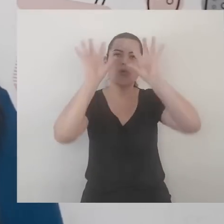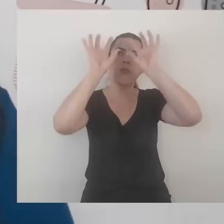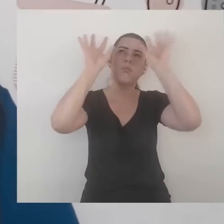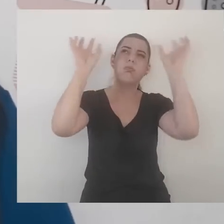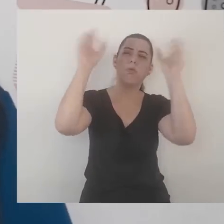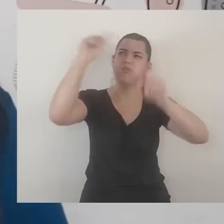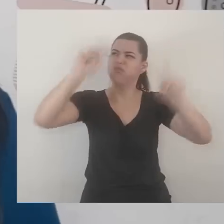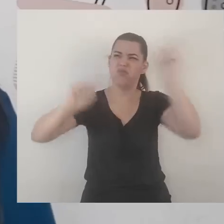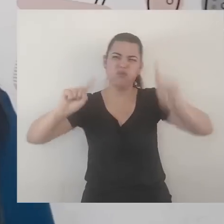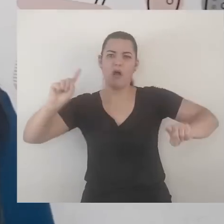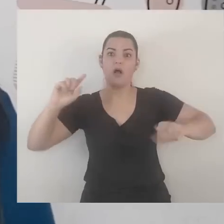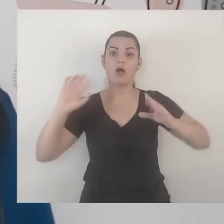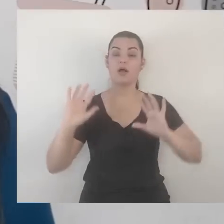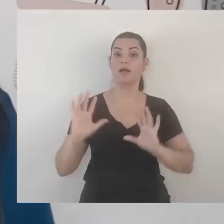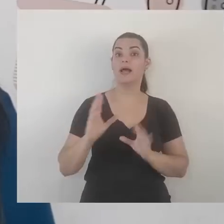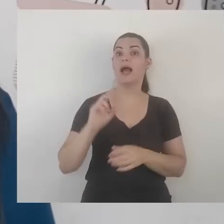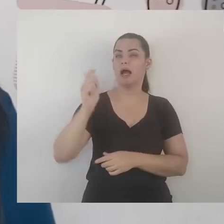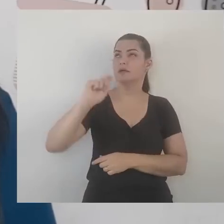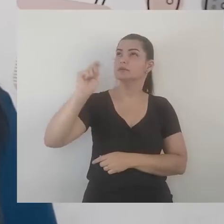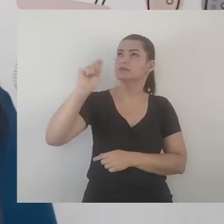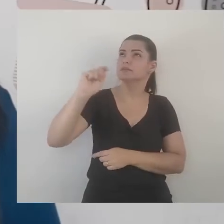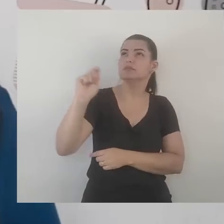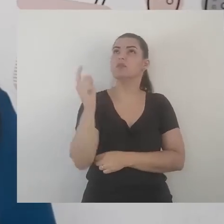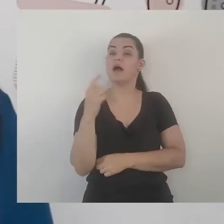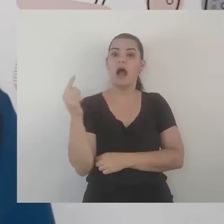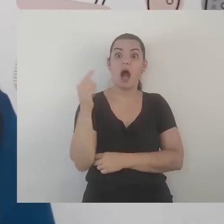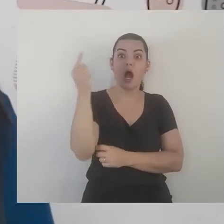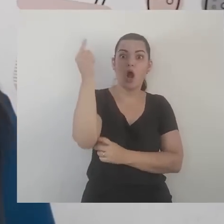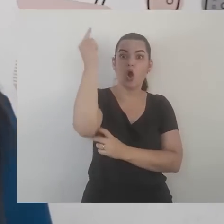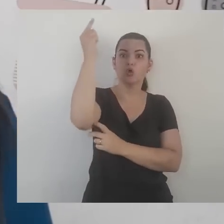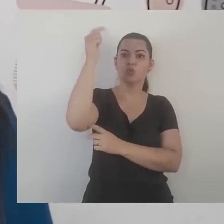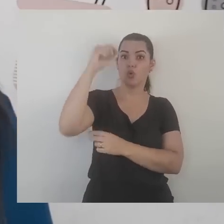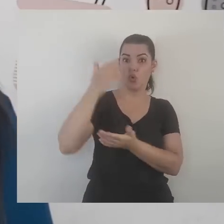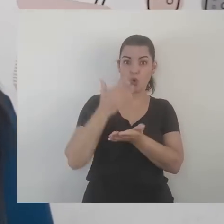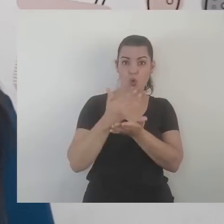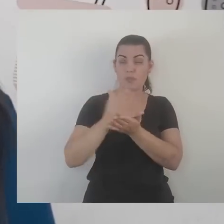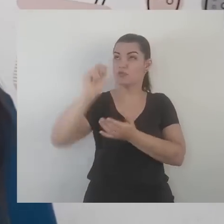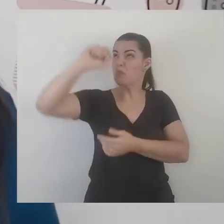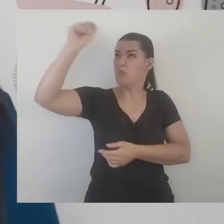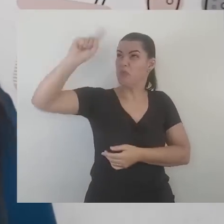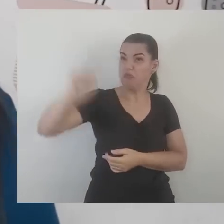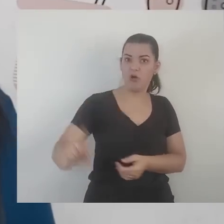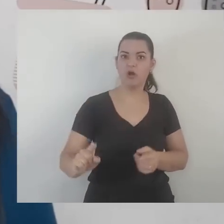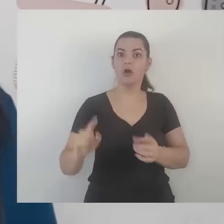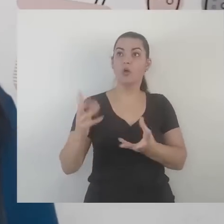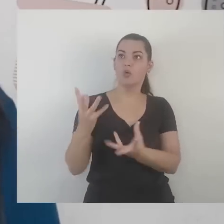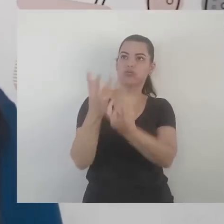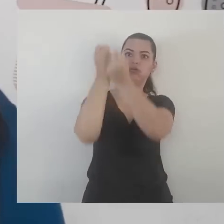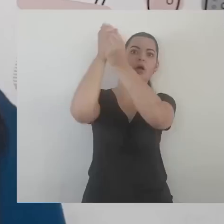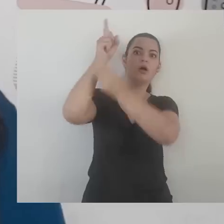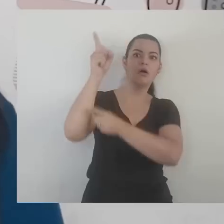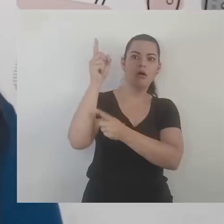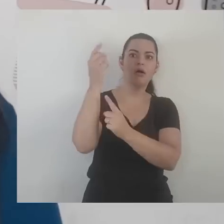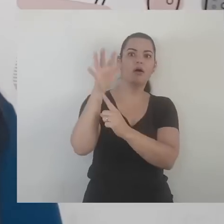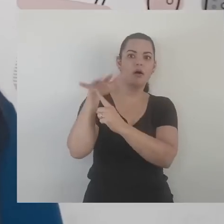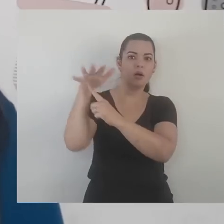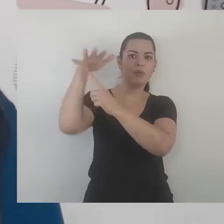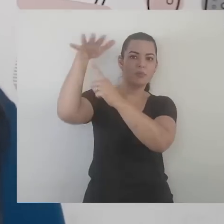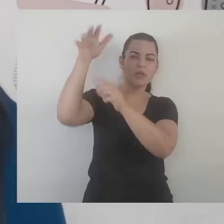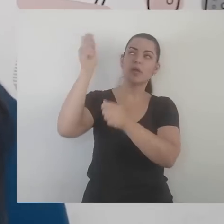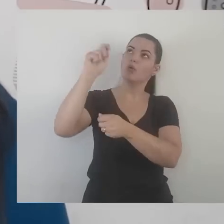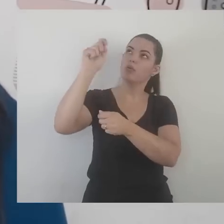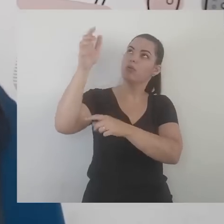Quando aconteceu no meio daquela tempestade lá, o relâmpago, o raio, a pipa pegou